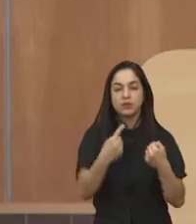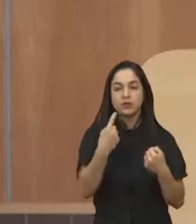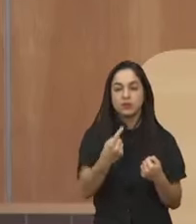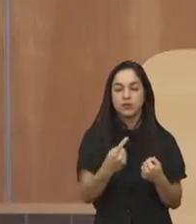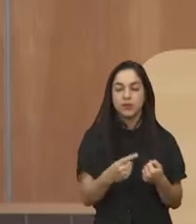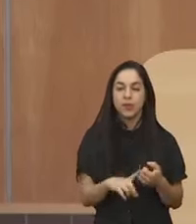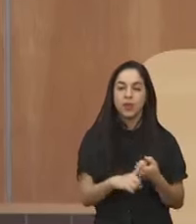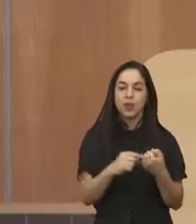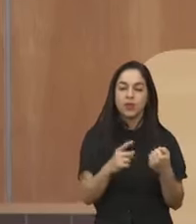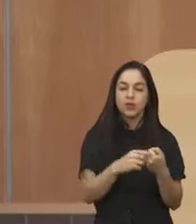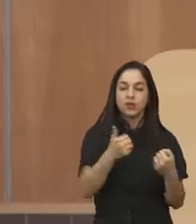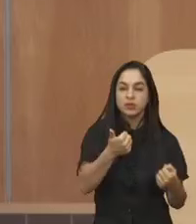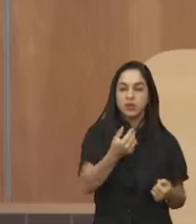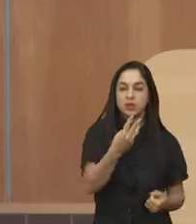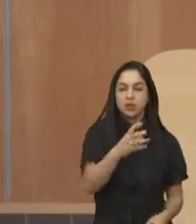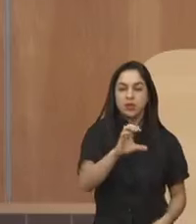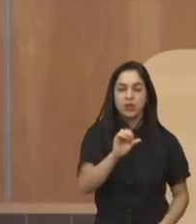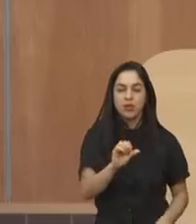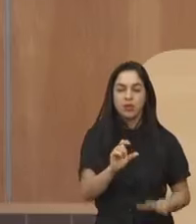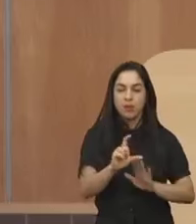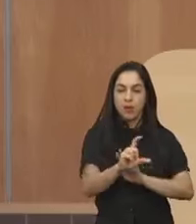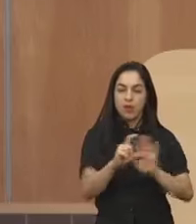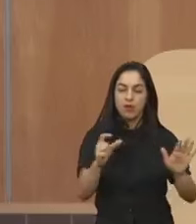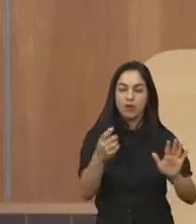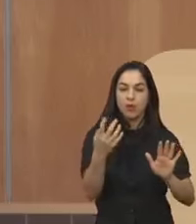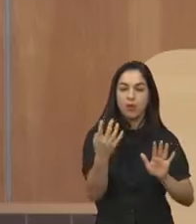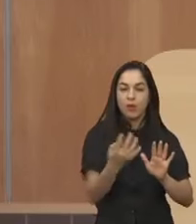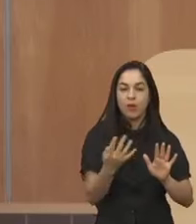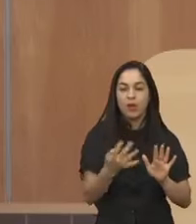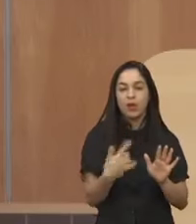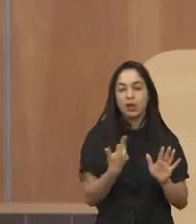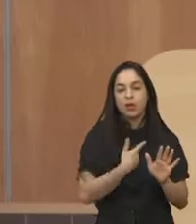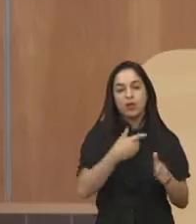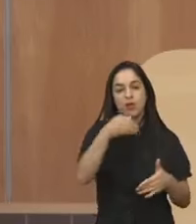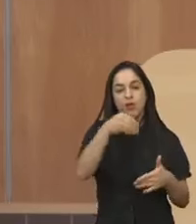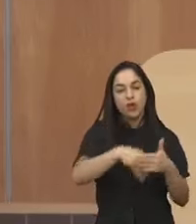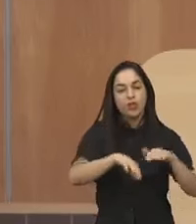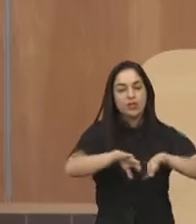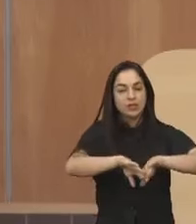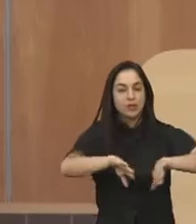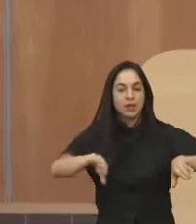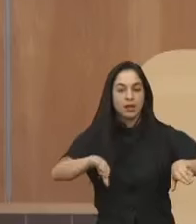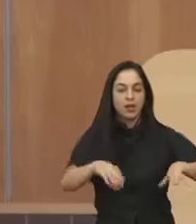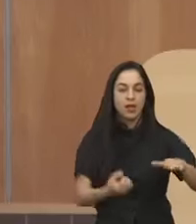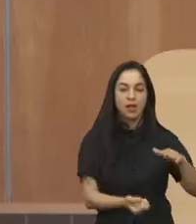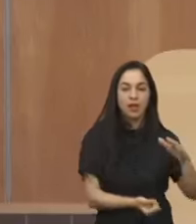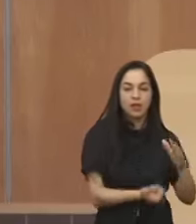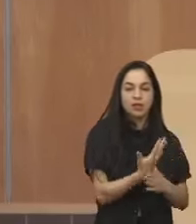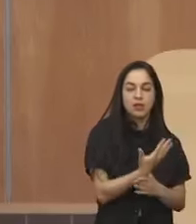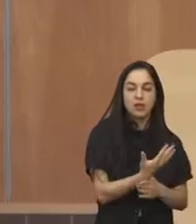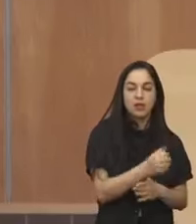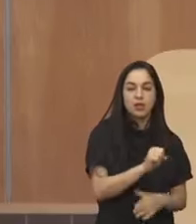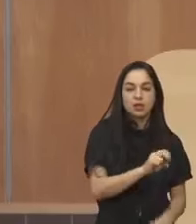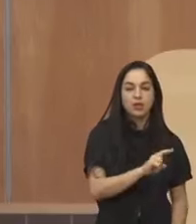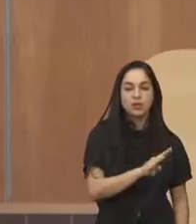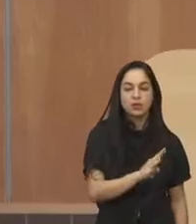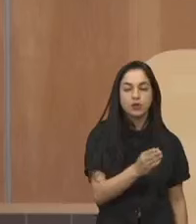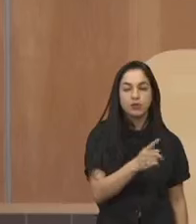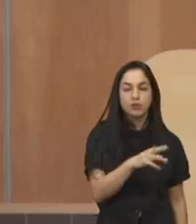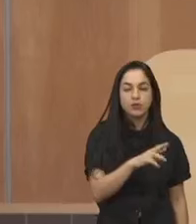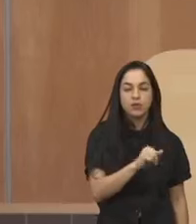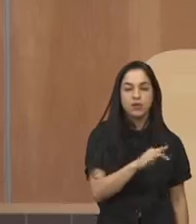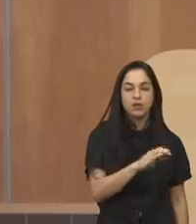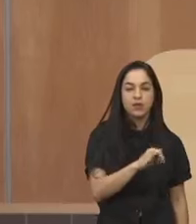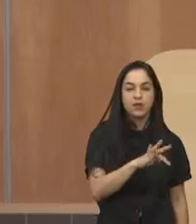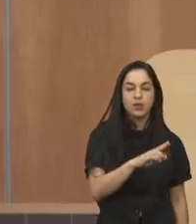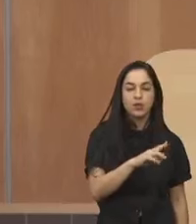artigo 139, parágrafo 4º do Regimento Interno, para que a gente vote em separado a criação da subprefeitura do Ijau